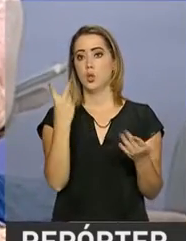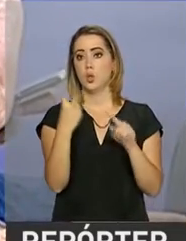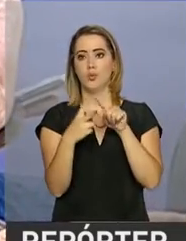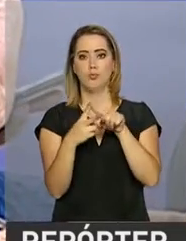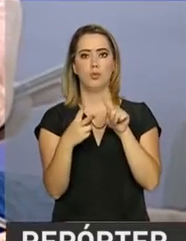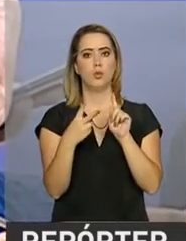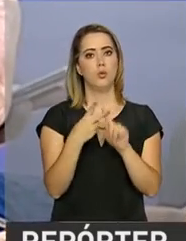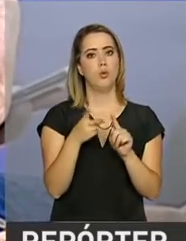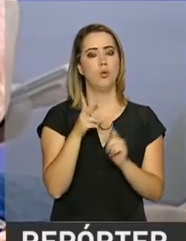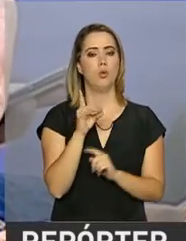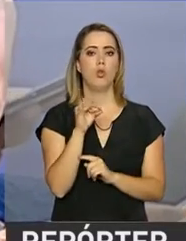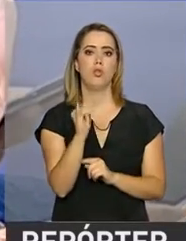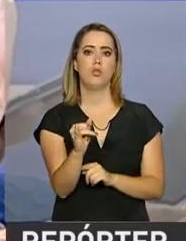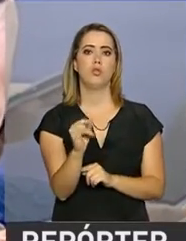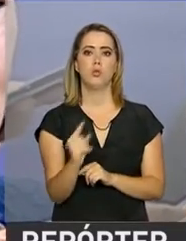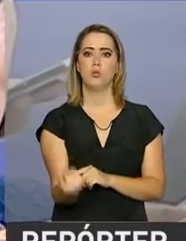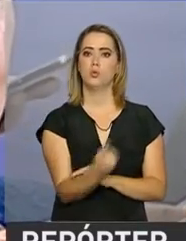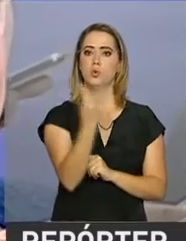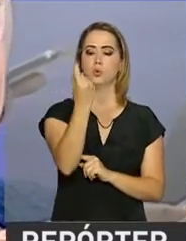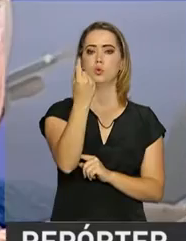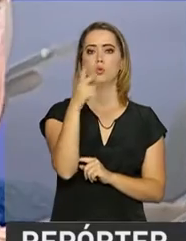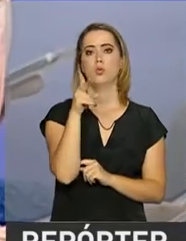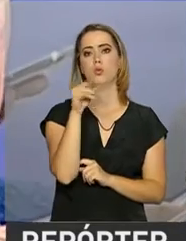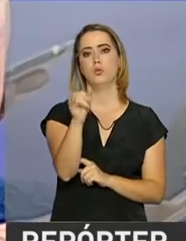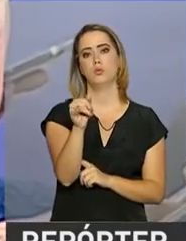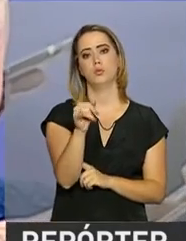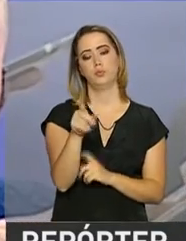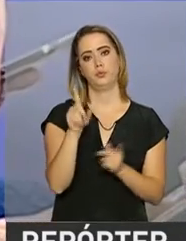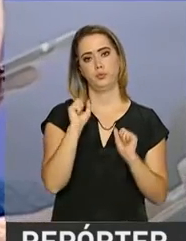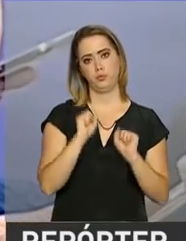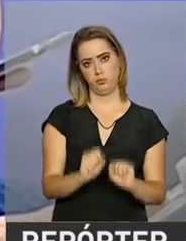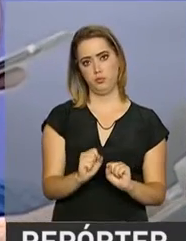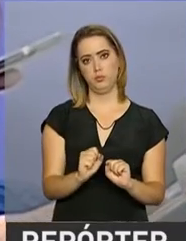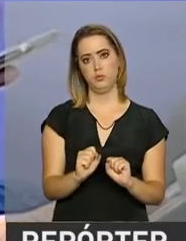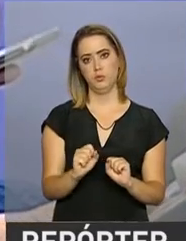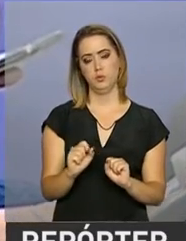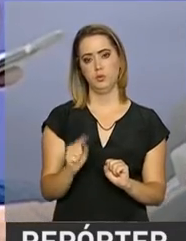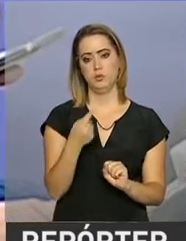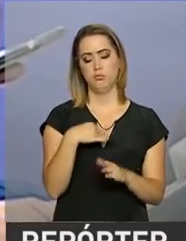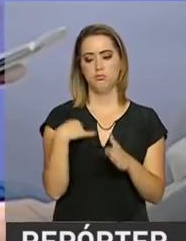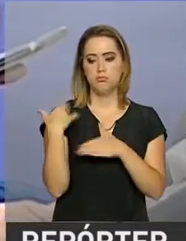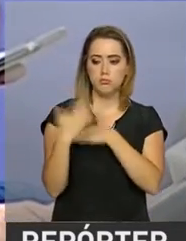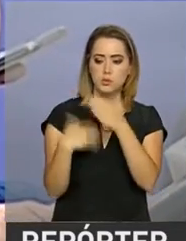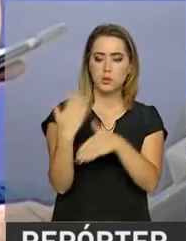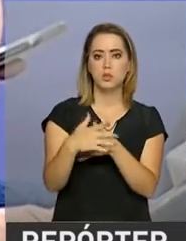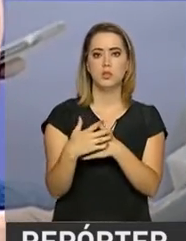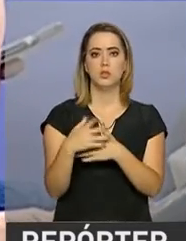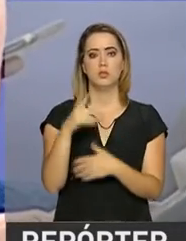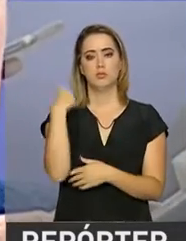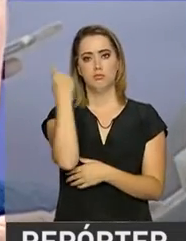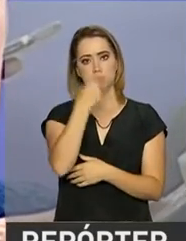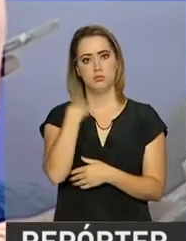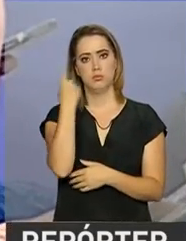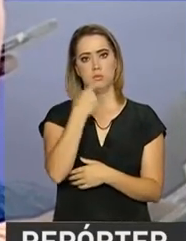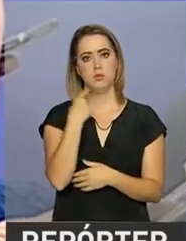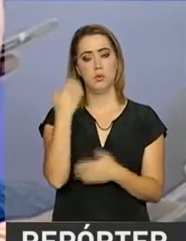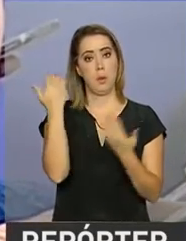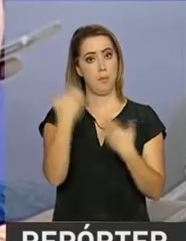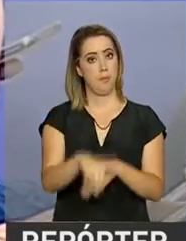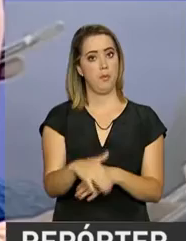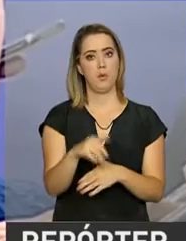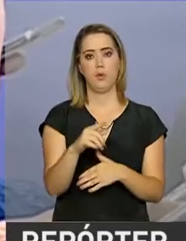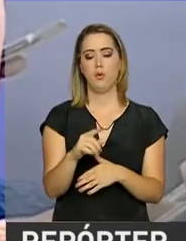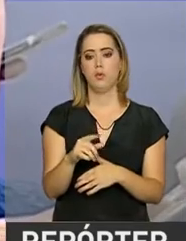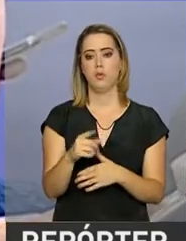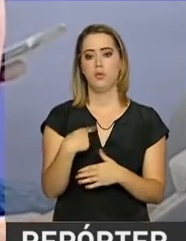dias ou num único dia a hipótese nós evoluímos no tempo a aplicação da prova usando